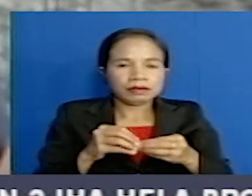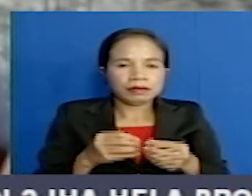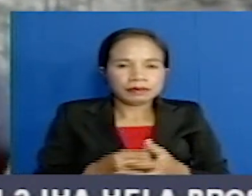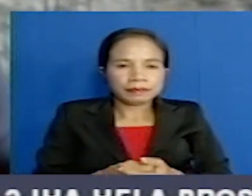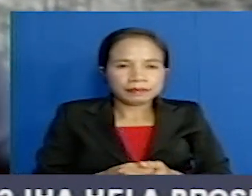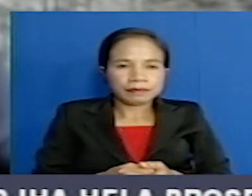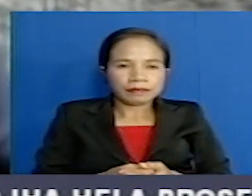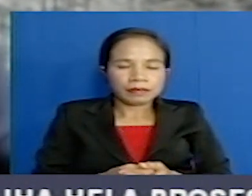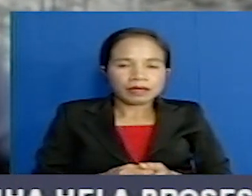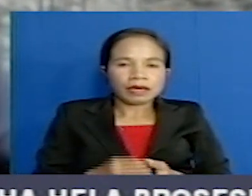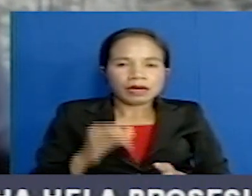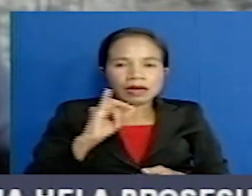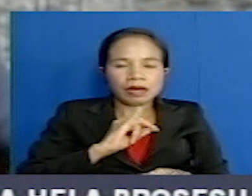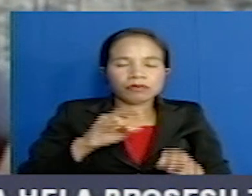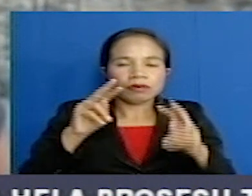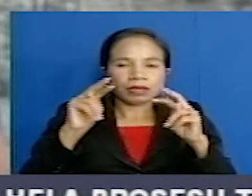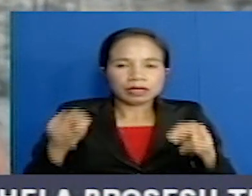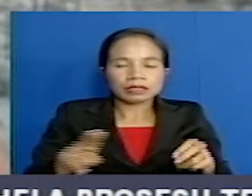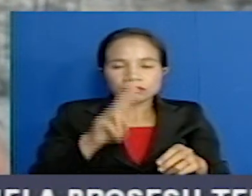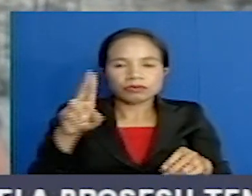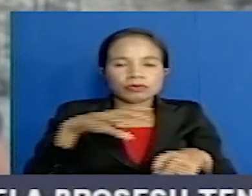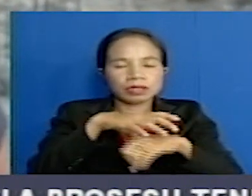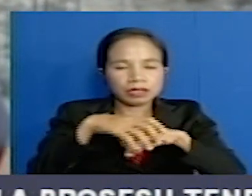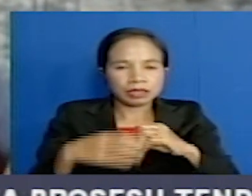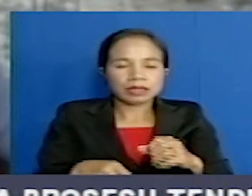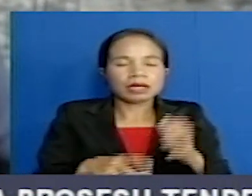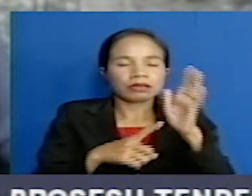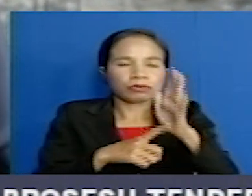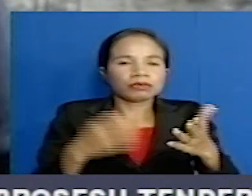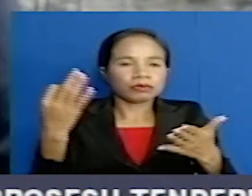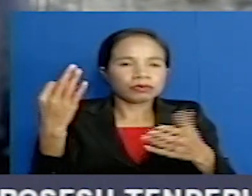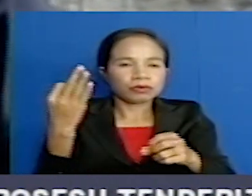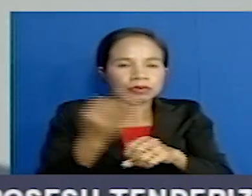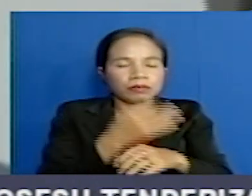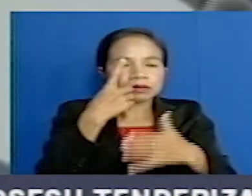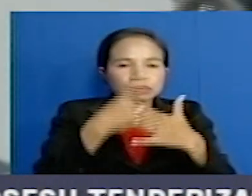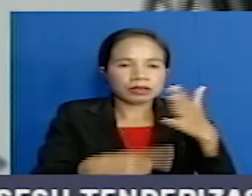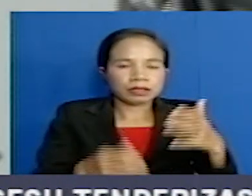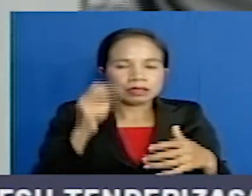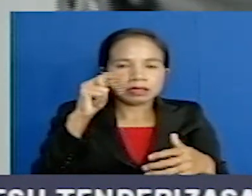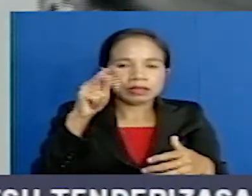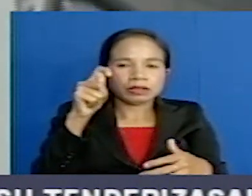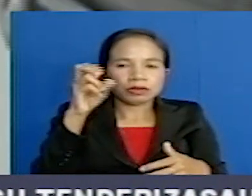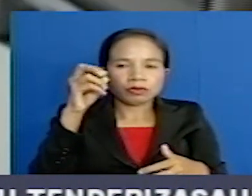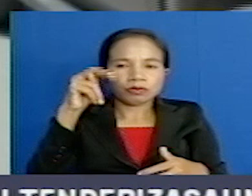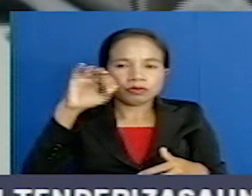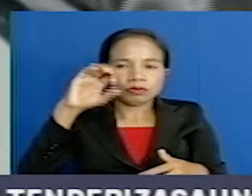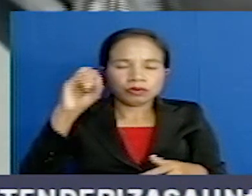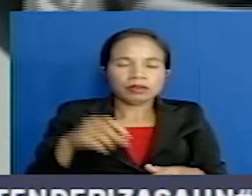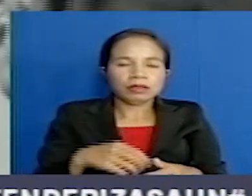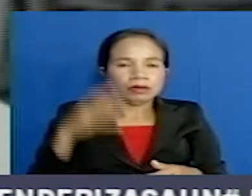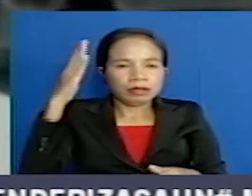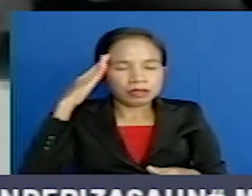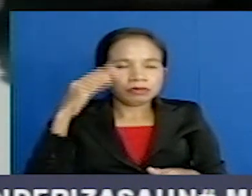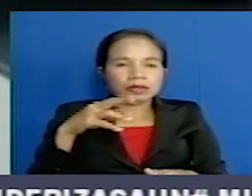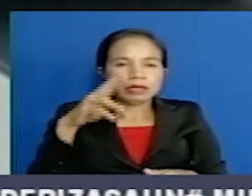hau ocupante ne no ninian ne atu dokumento saida ne bam lasimo. Antônio Tavares acrescenta, razão da